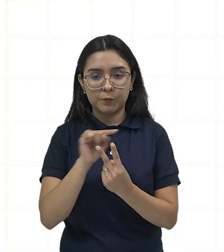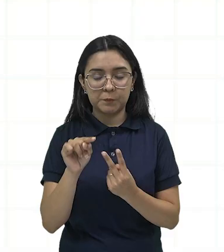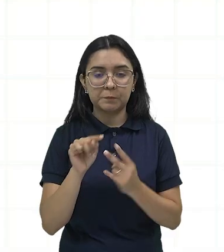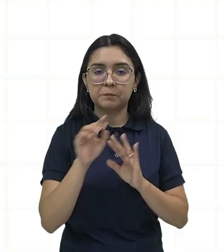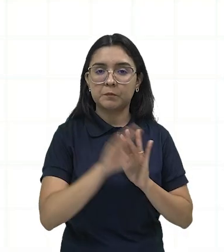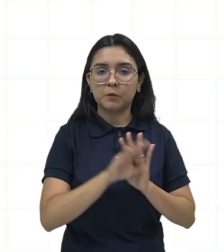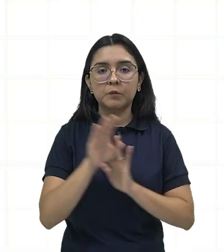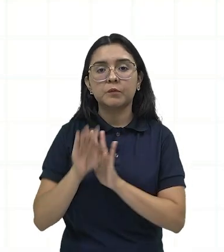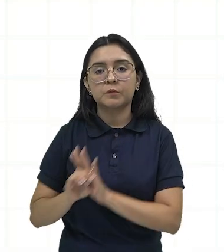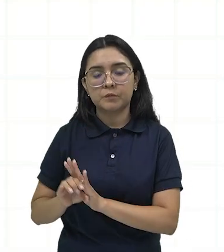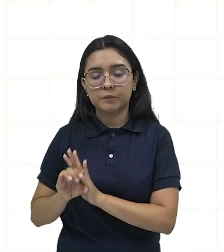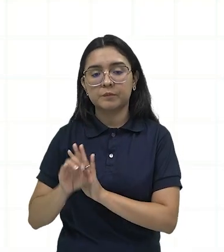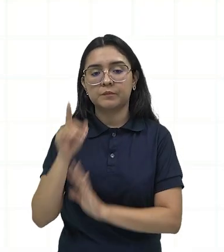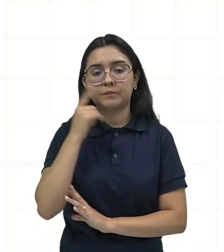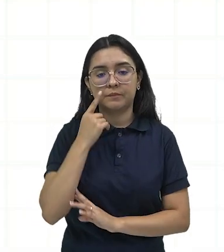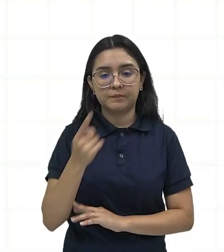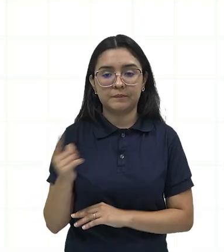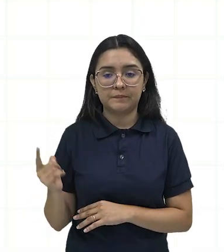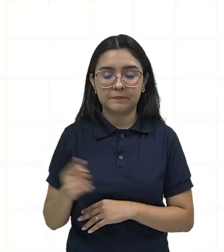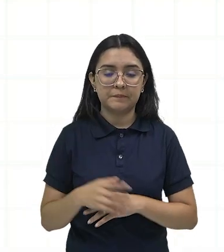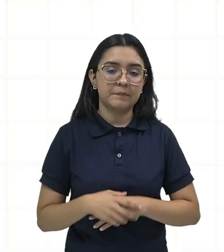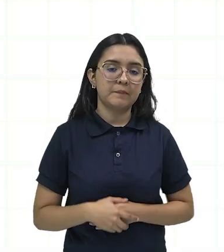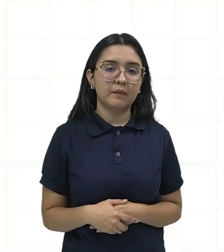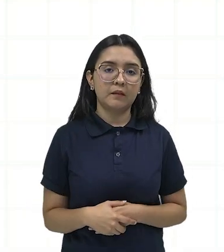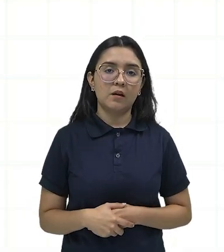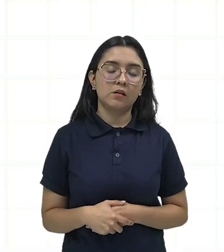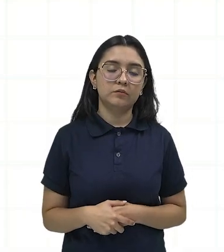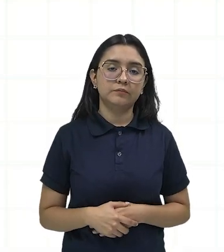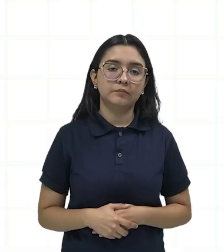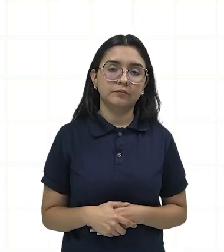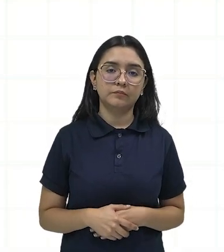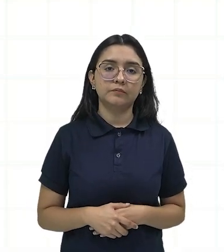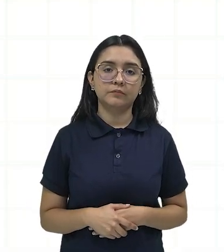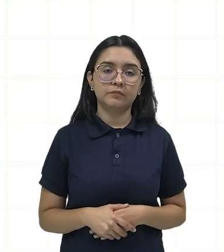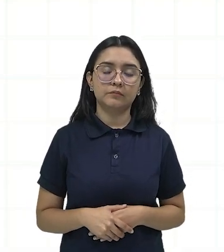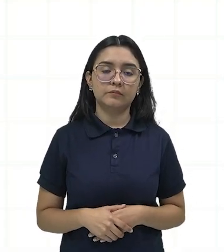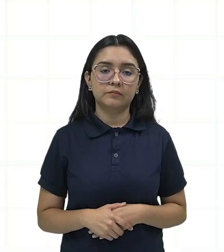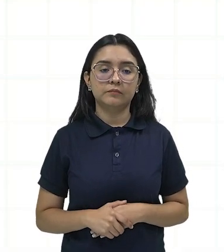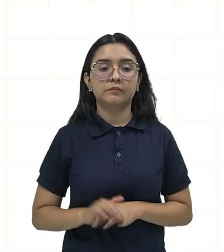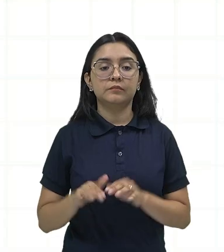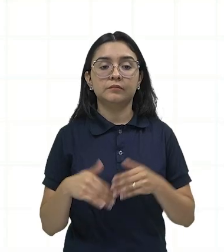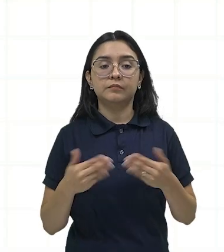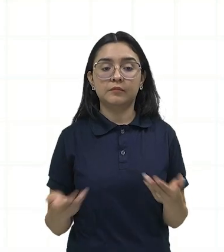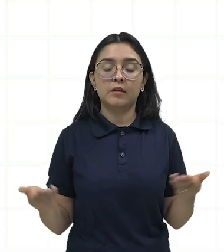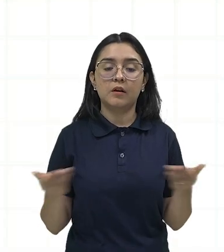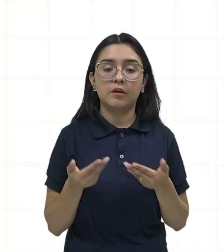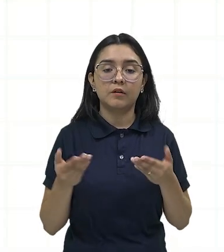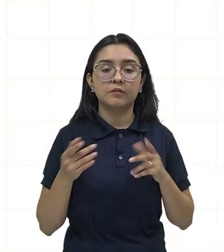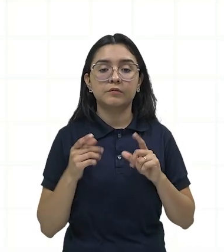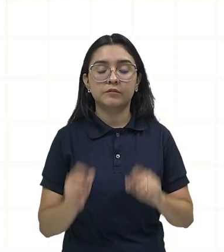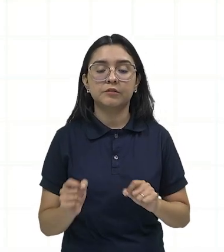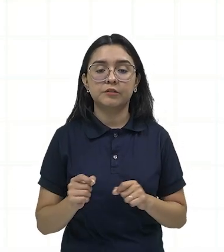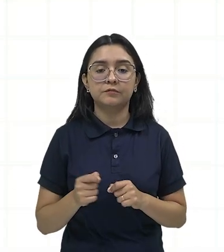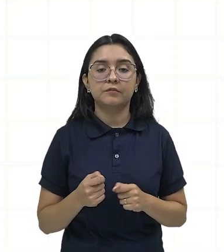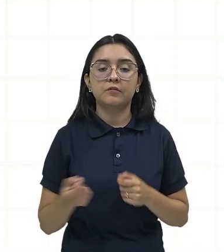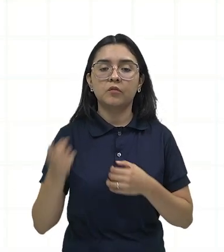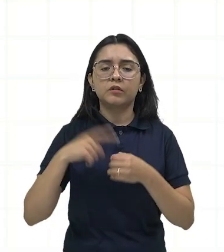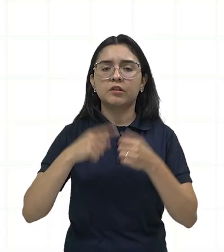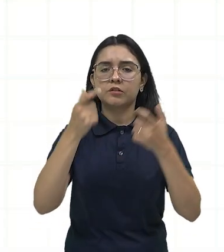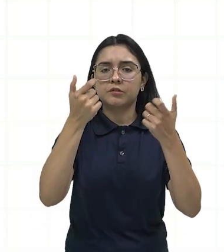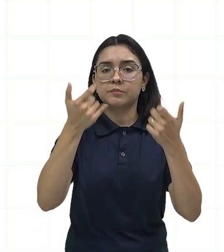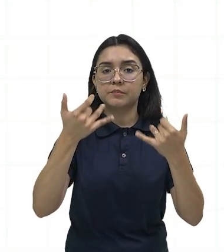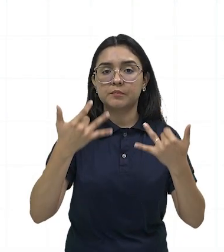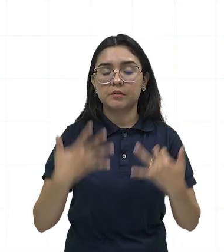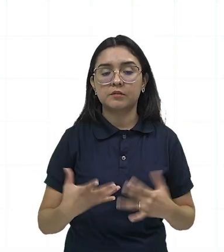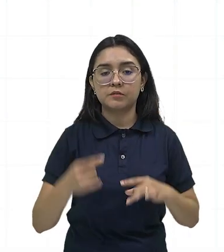grandezas, que são a condutividade e a resistividade. E agora a gente vai voltar a falar um pouquinho